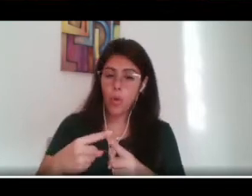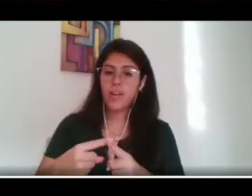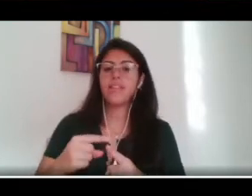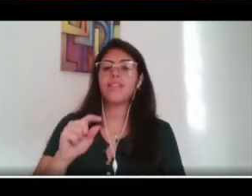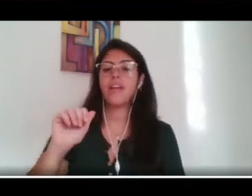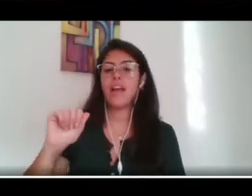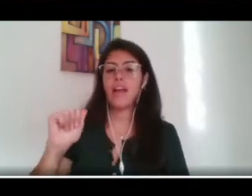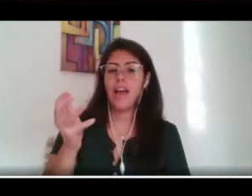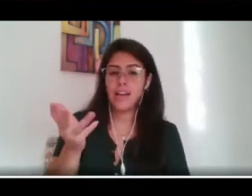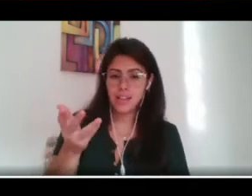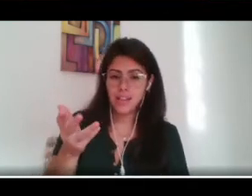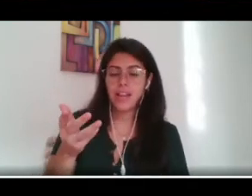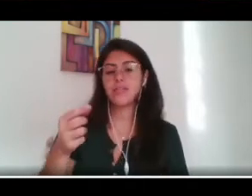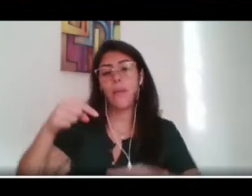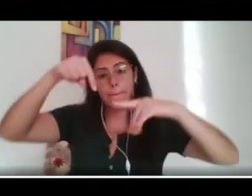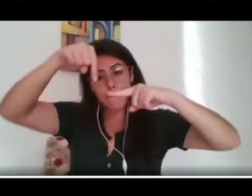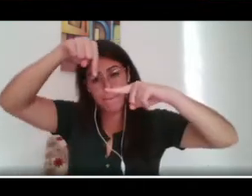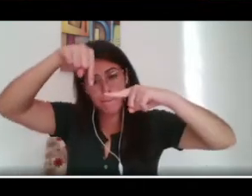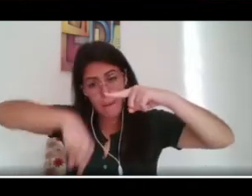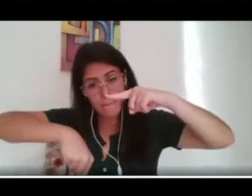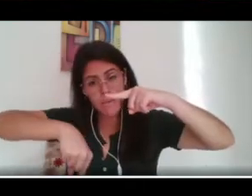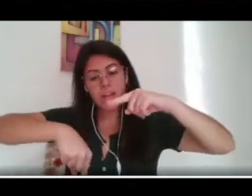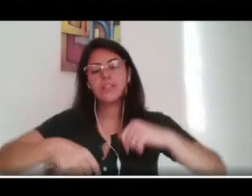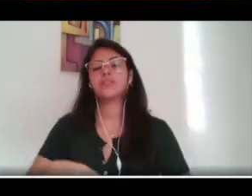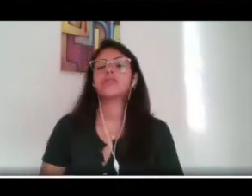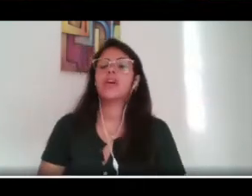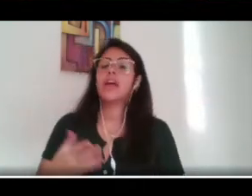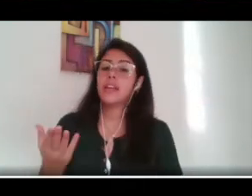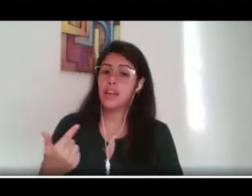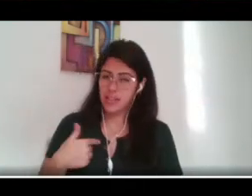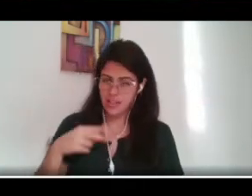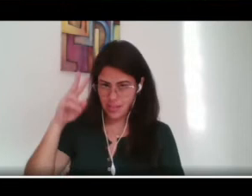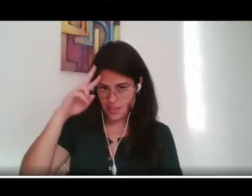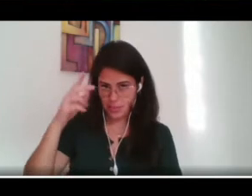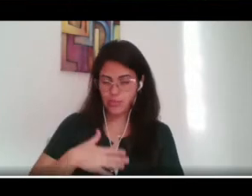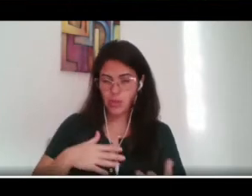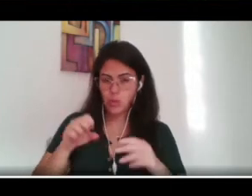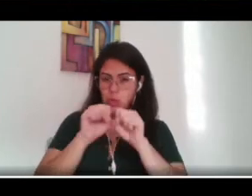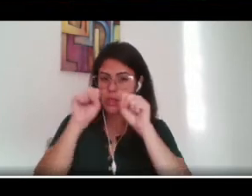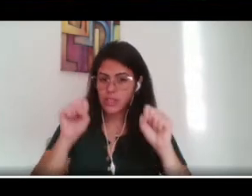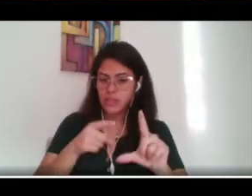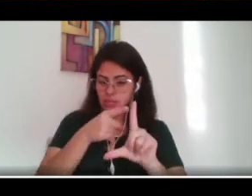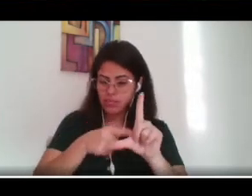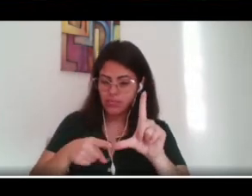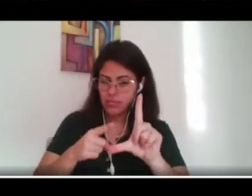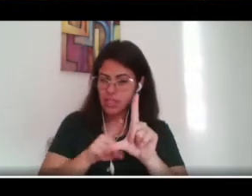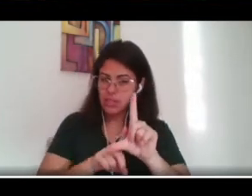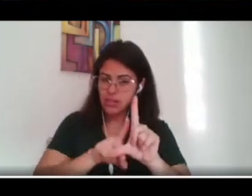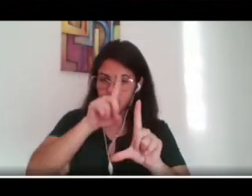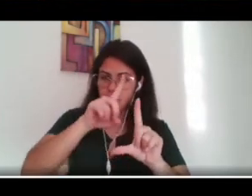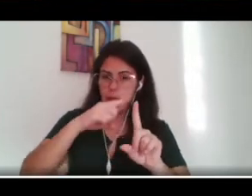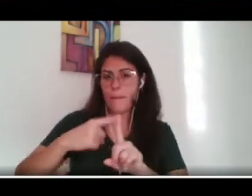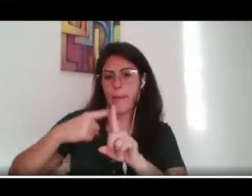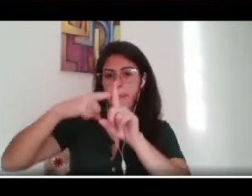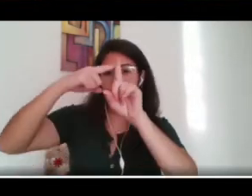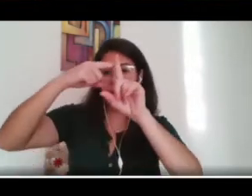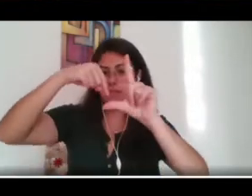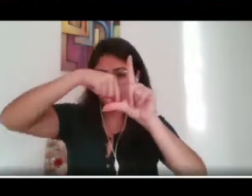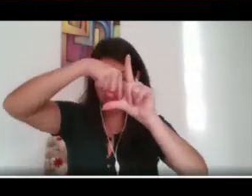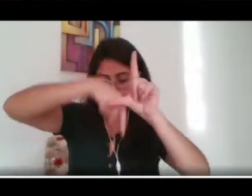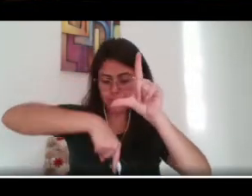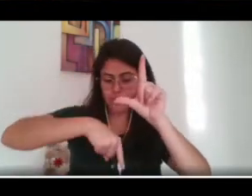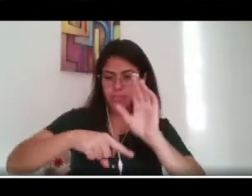cima. Tanto, né, a coerência aparece aqui. Como o meu y é positivo para cima, o meu deslocamento